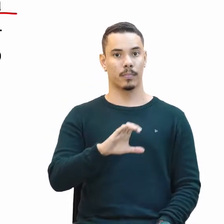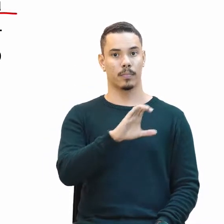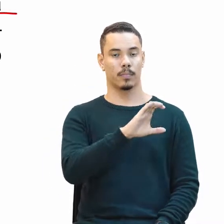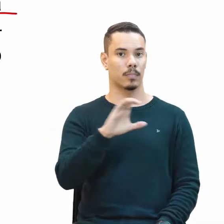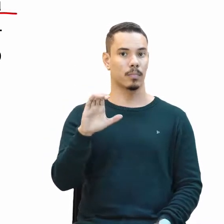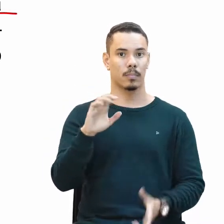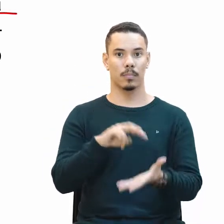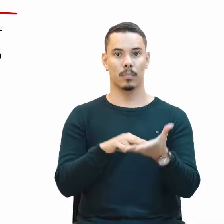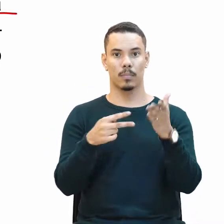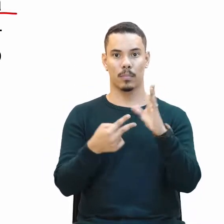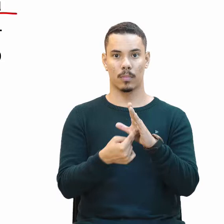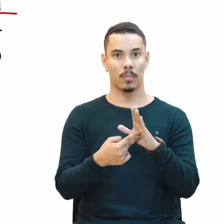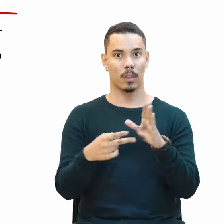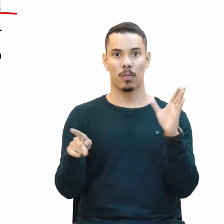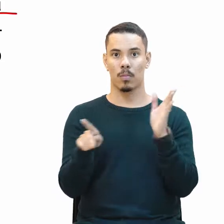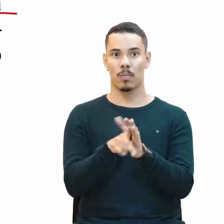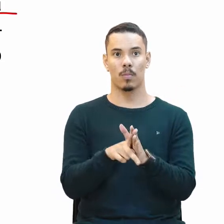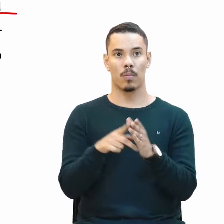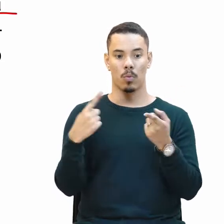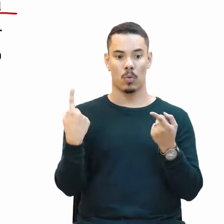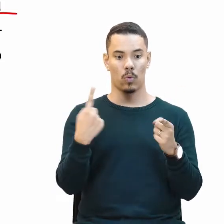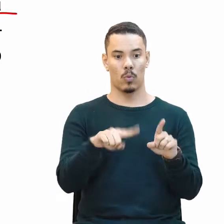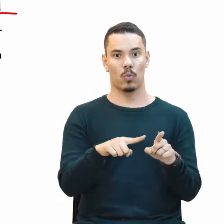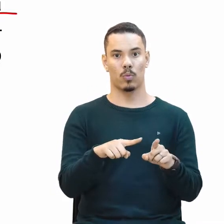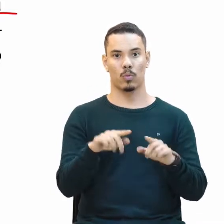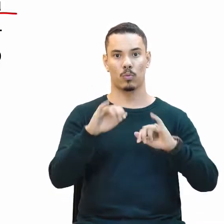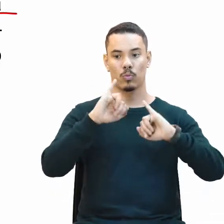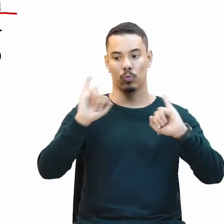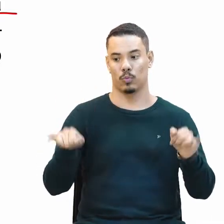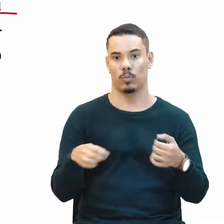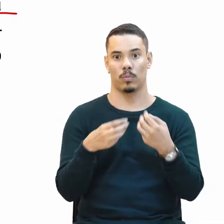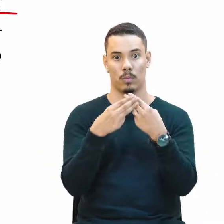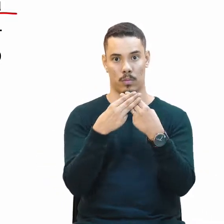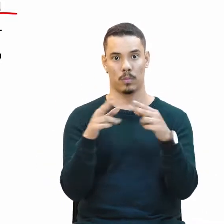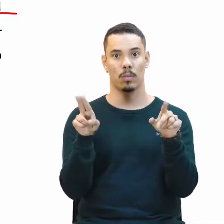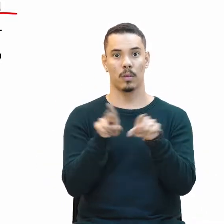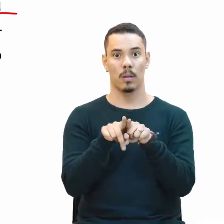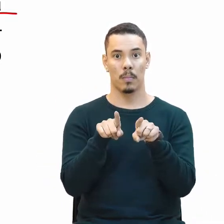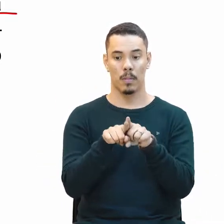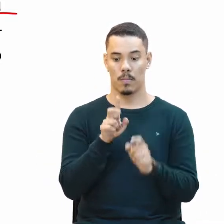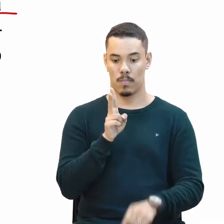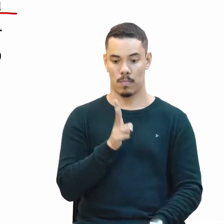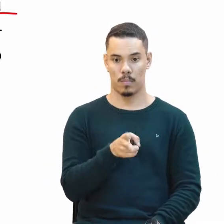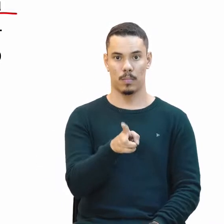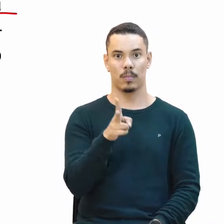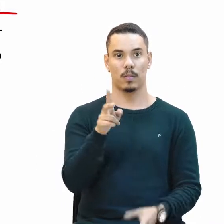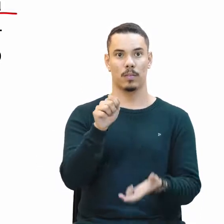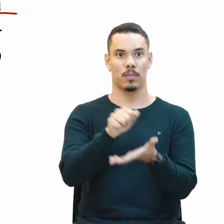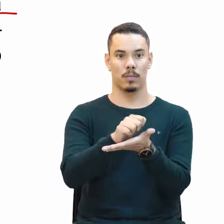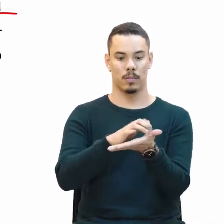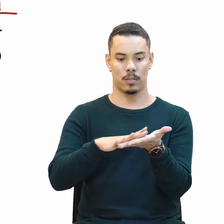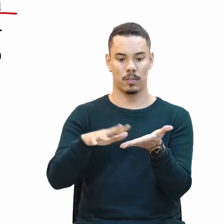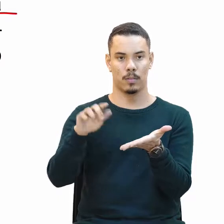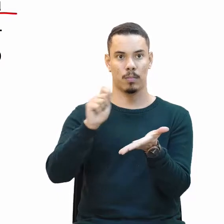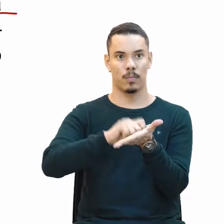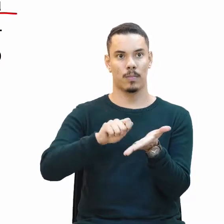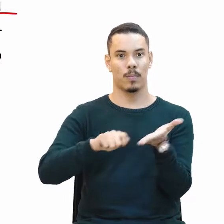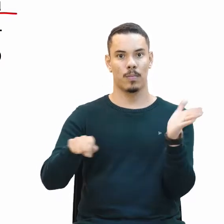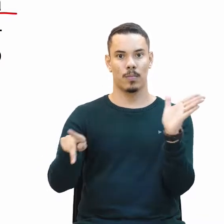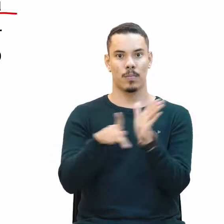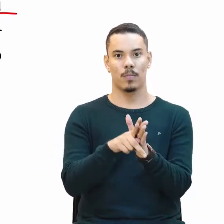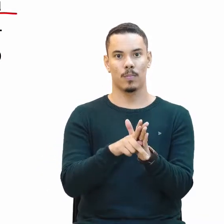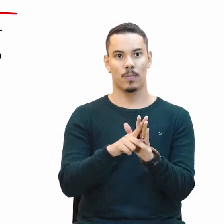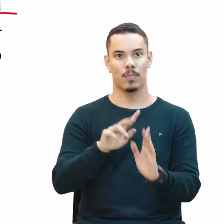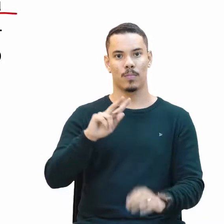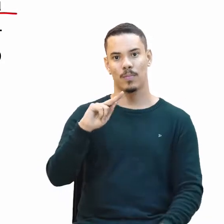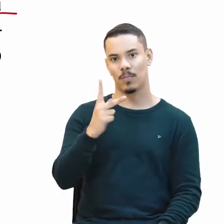corrente heterodoxa do judaísmo e manteve as escrituras hebraicas, que era o